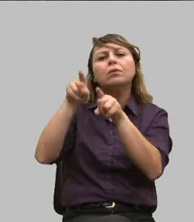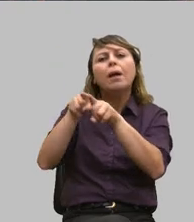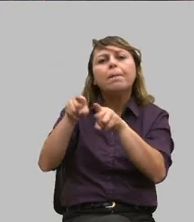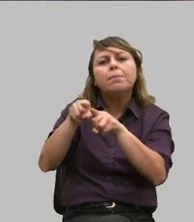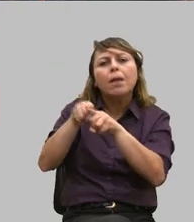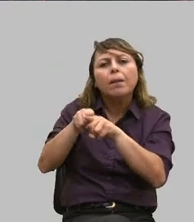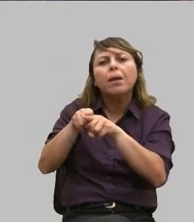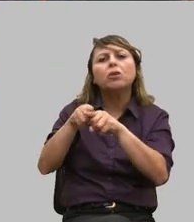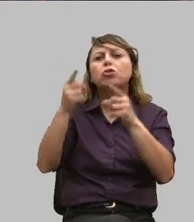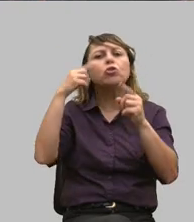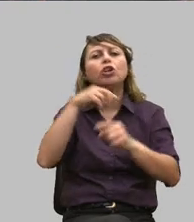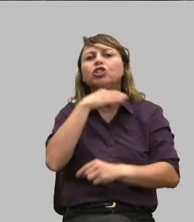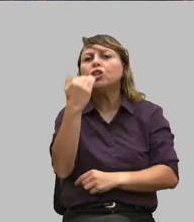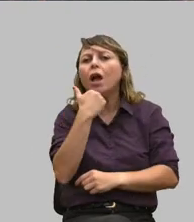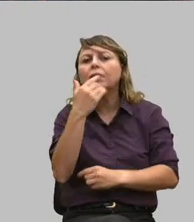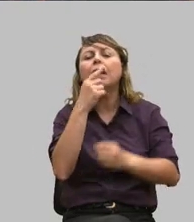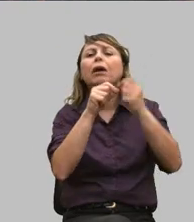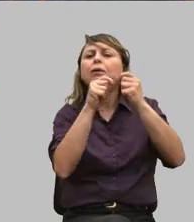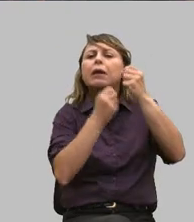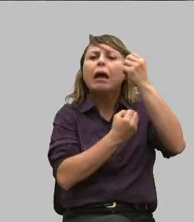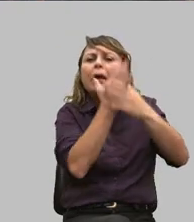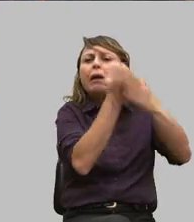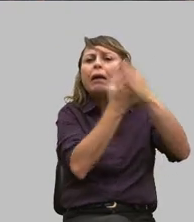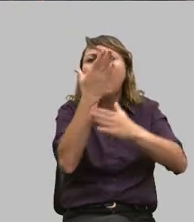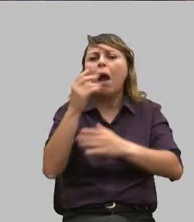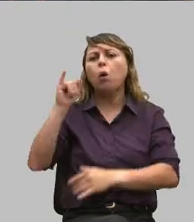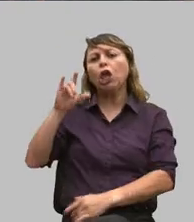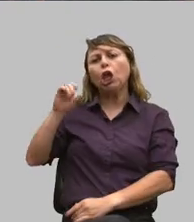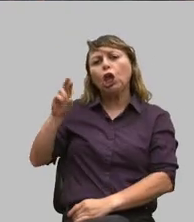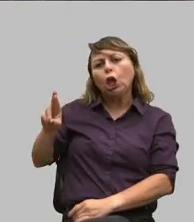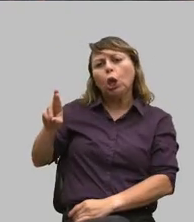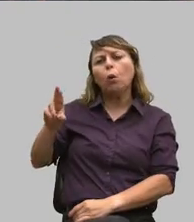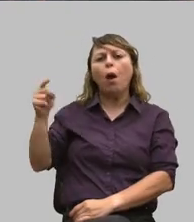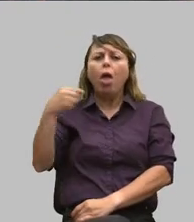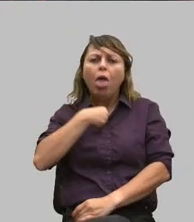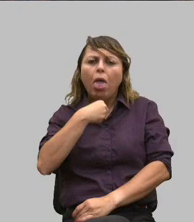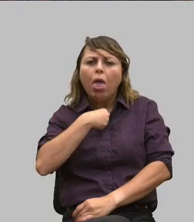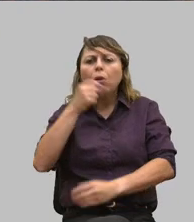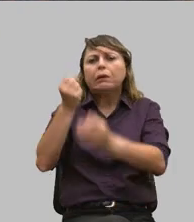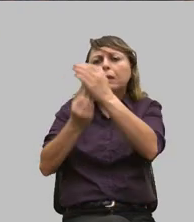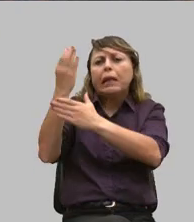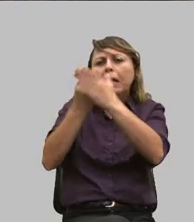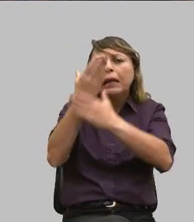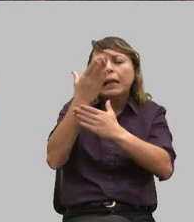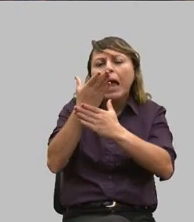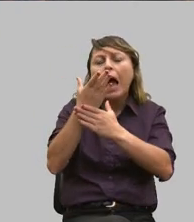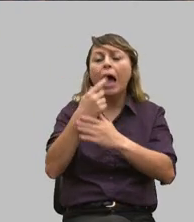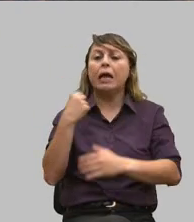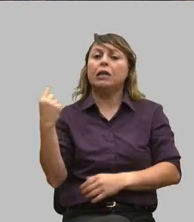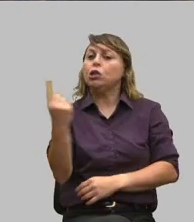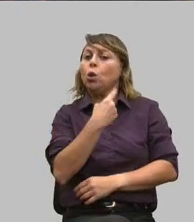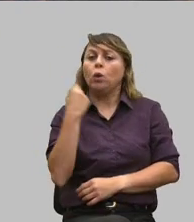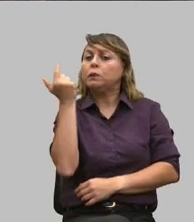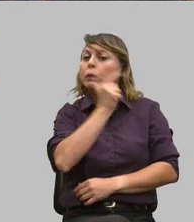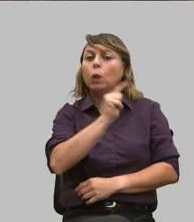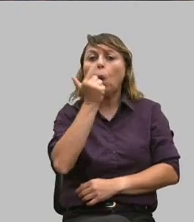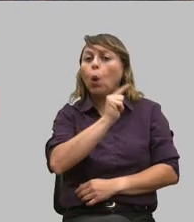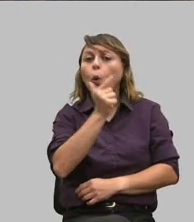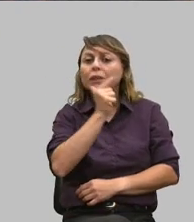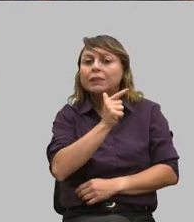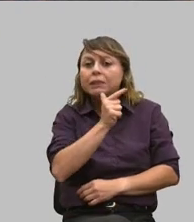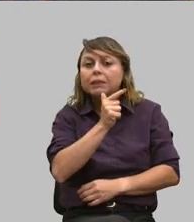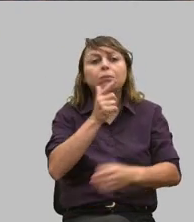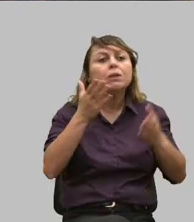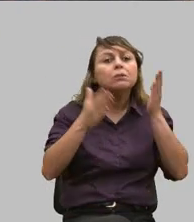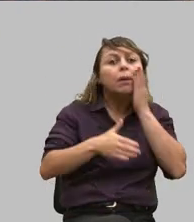não adianta eu criar uma política aqui eu e o Igor criarmos com a nossa equipe e a gente não conseguir e não ouvir e